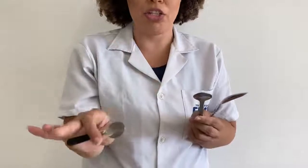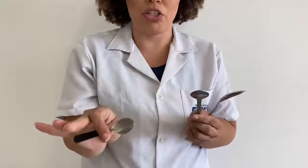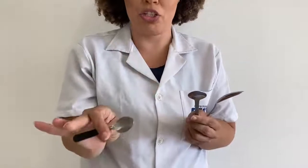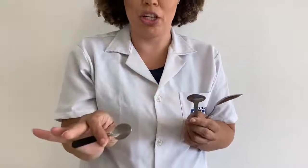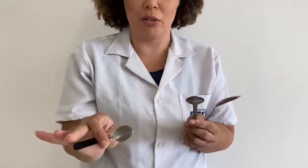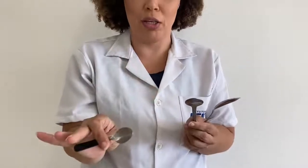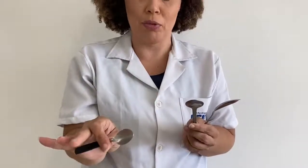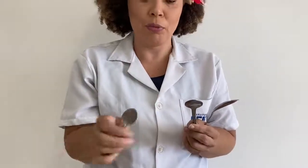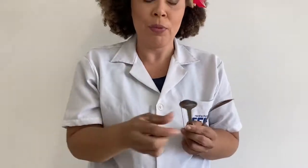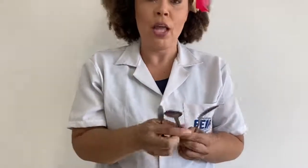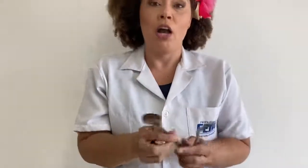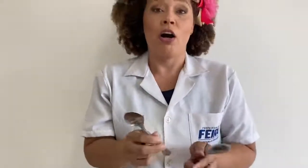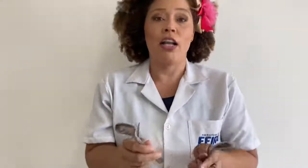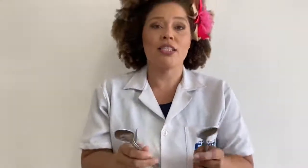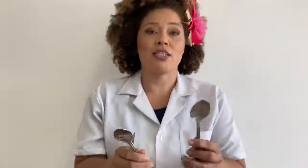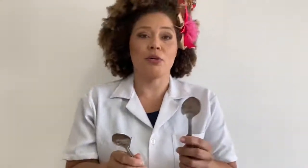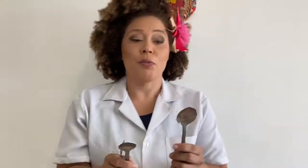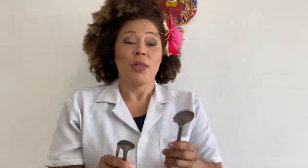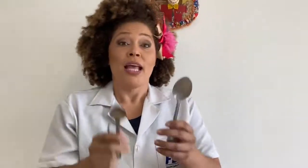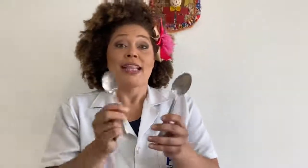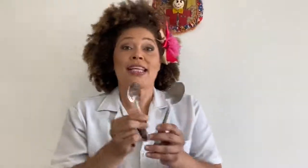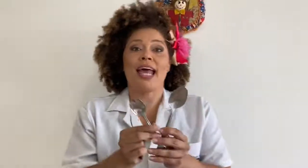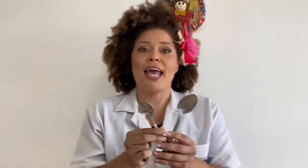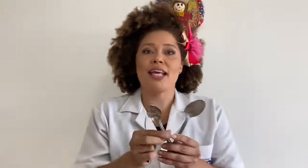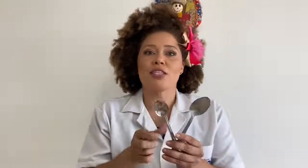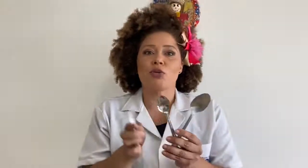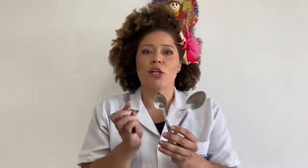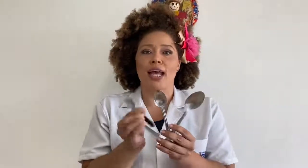gente não acha de jeito nenhum. Olha só.